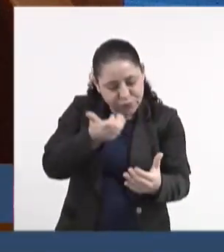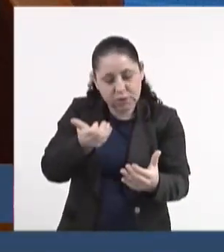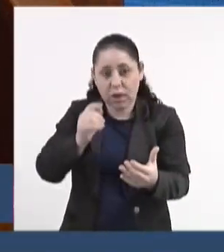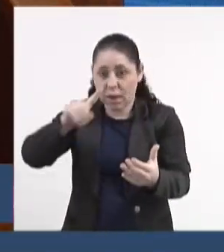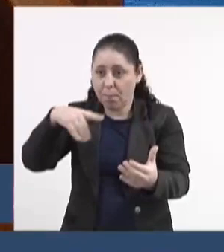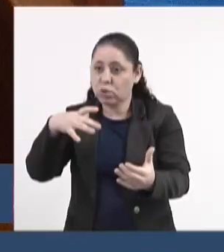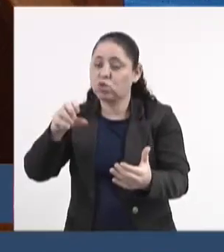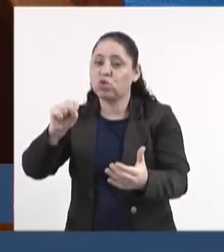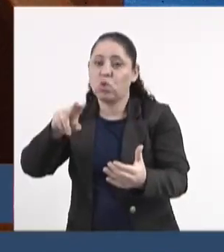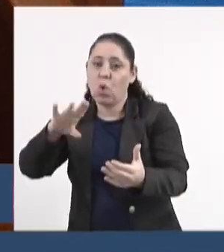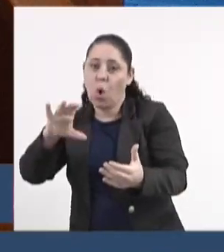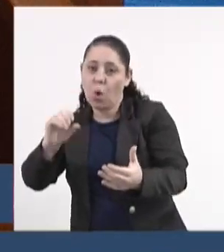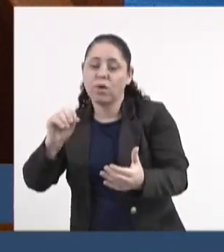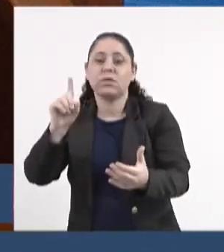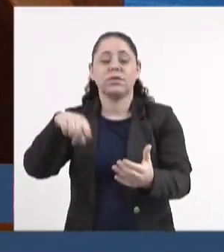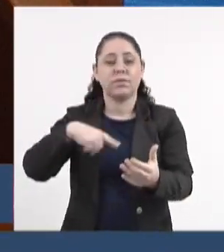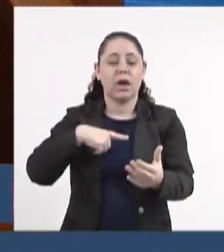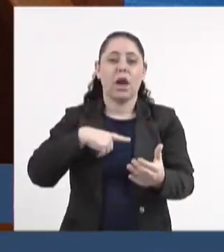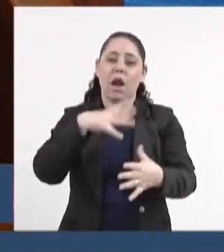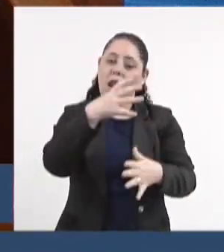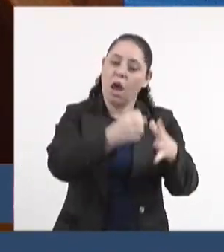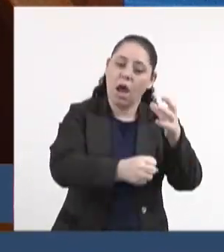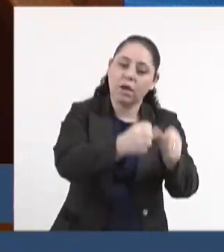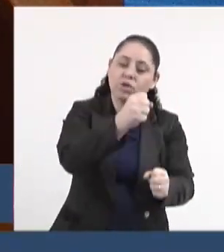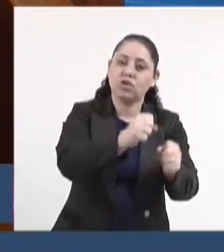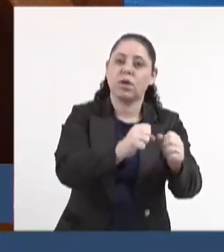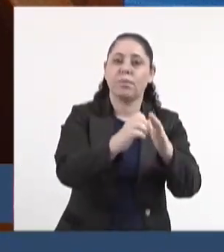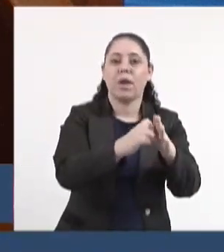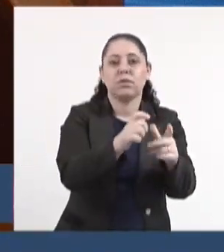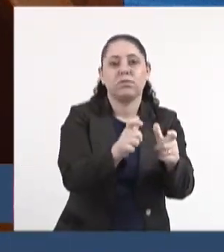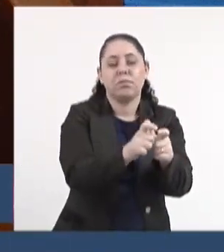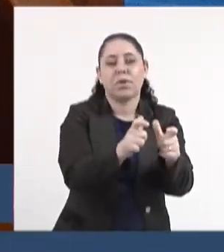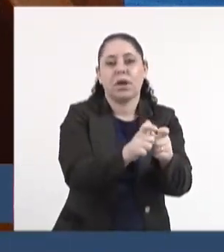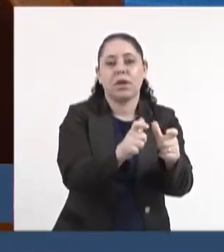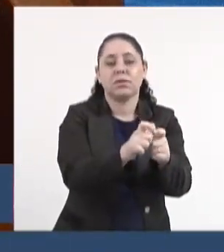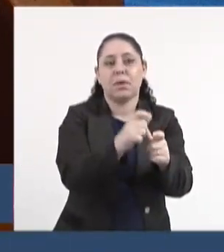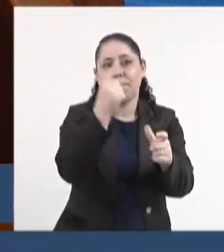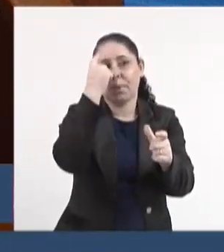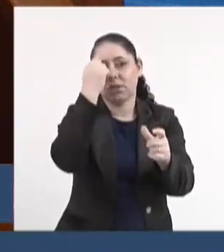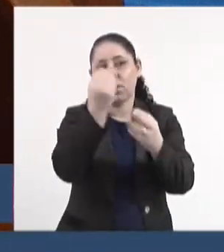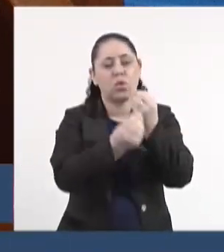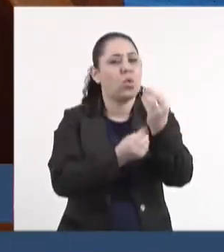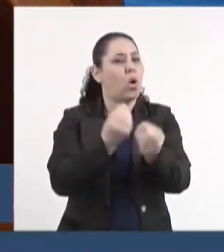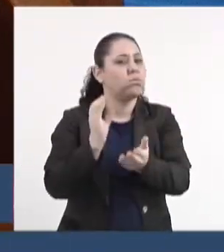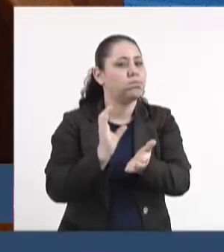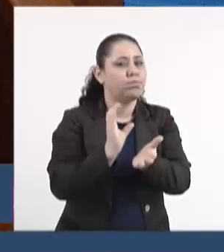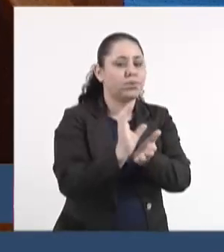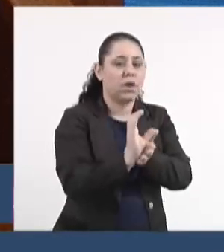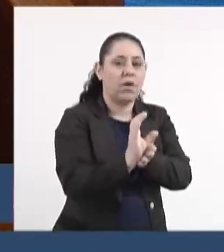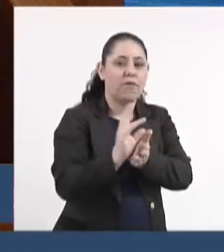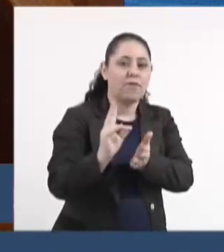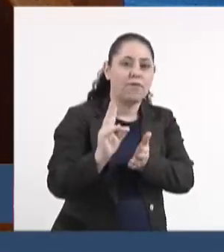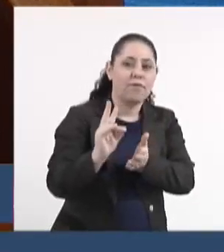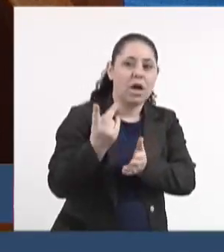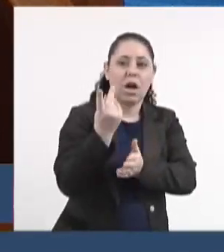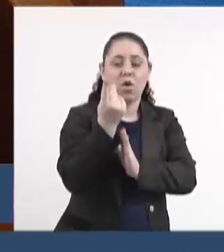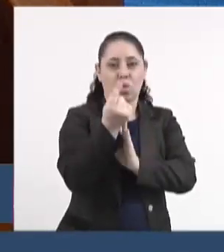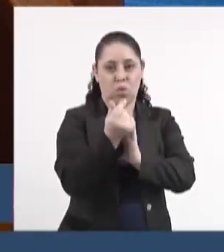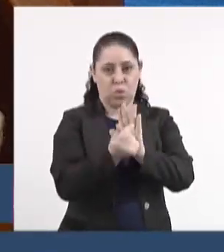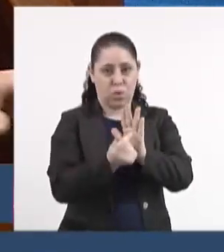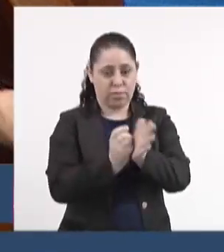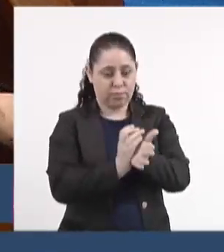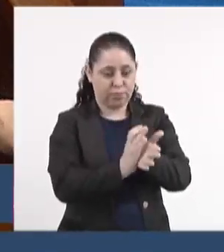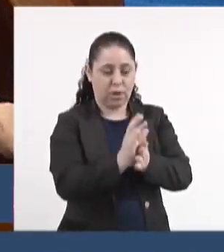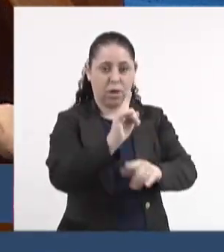pequenos laticínios, pensar na verticalização, agregar valor a